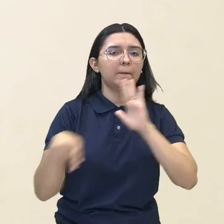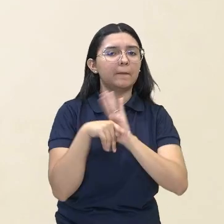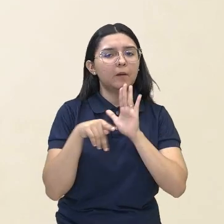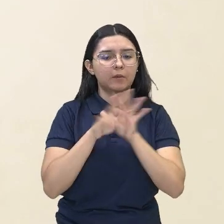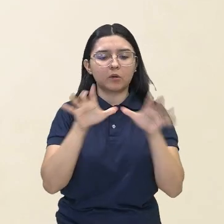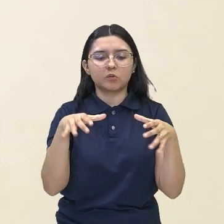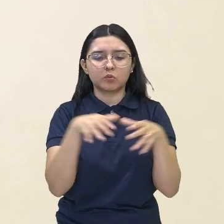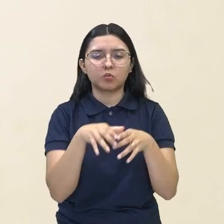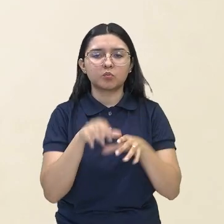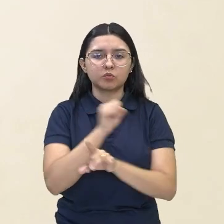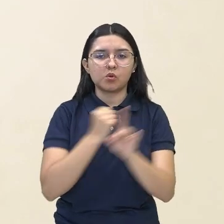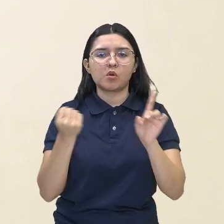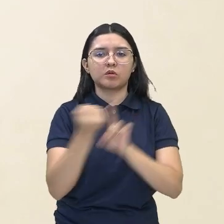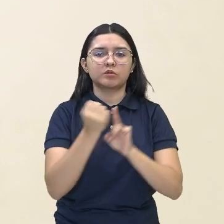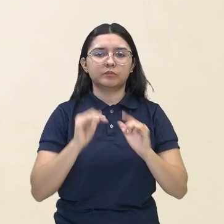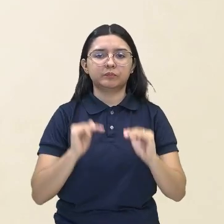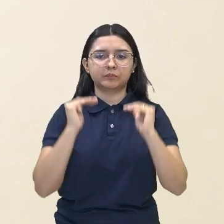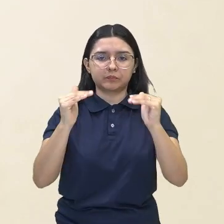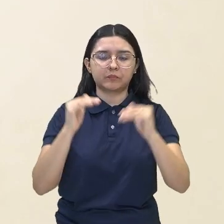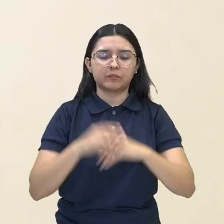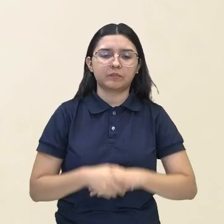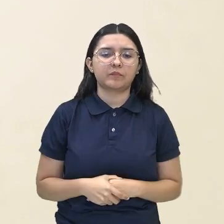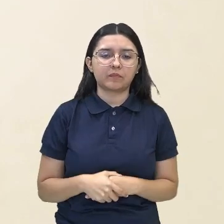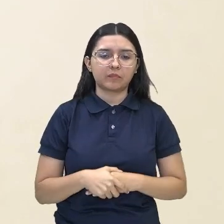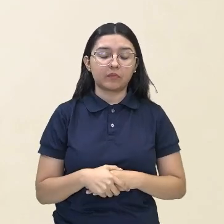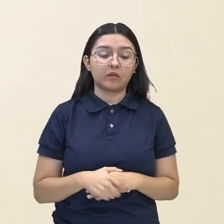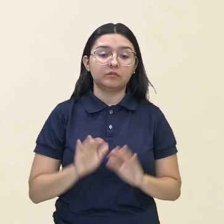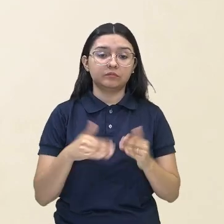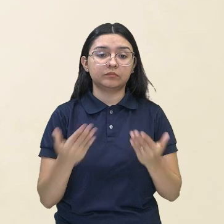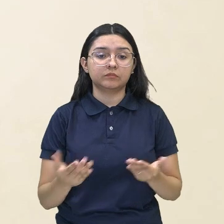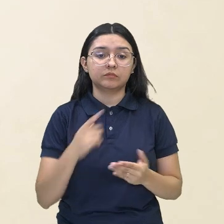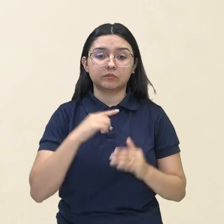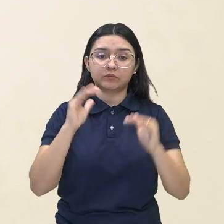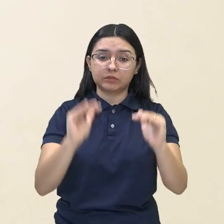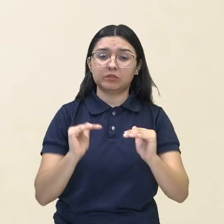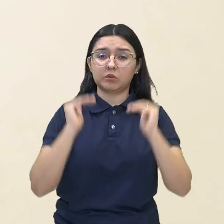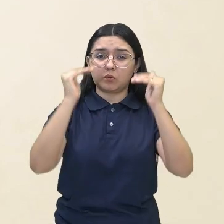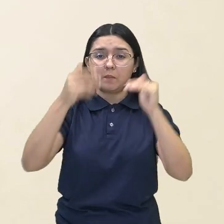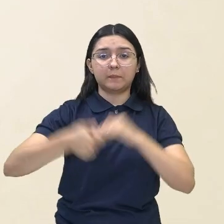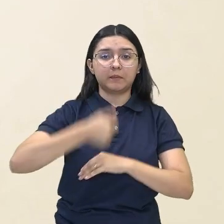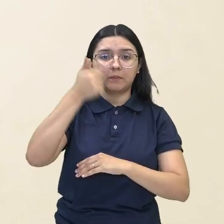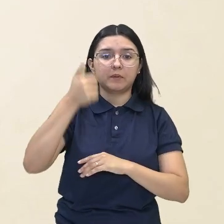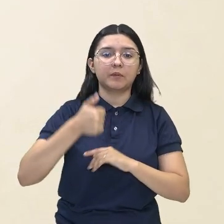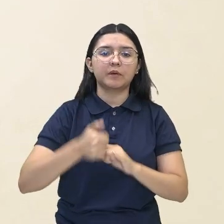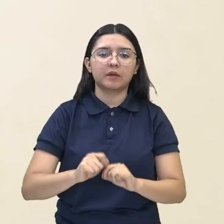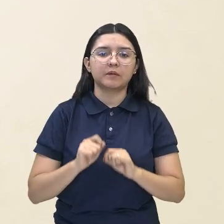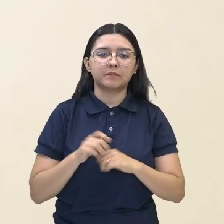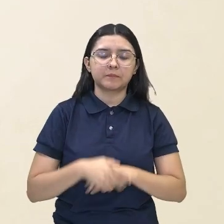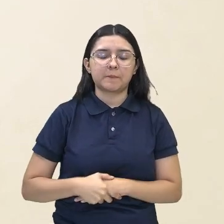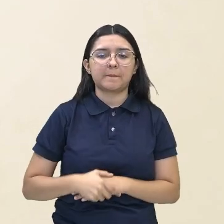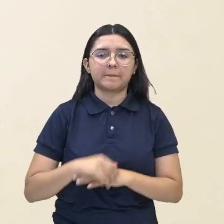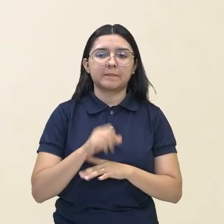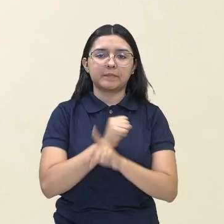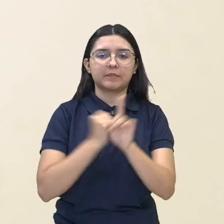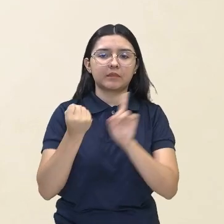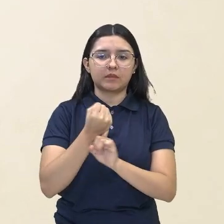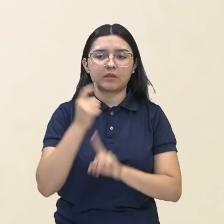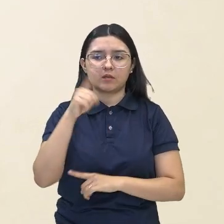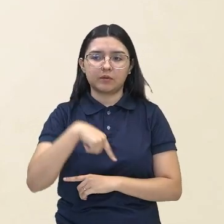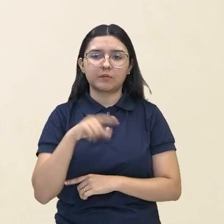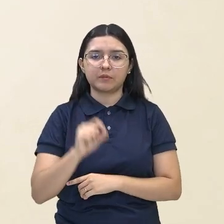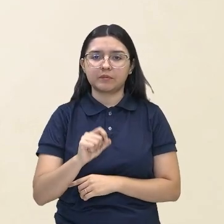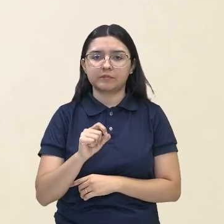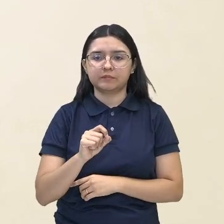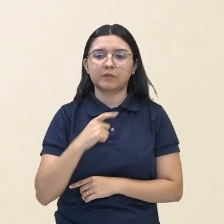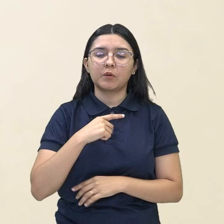à classe social dos clérigos, o clero. E acima de todas essas, na camada social, estava